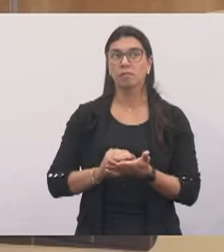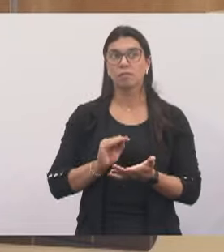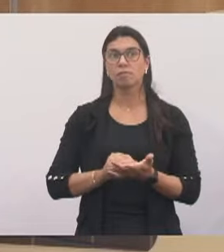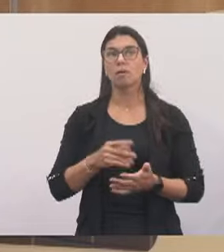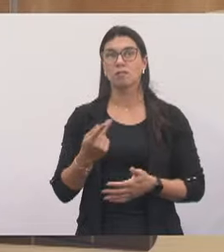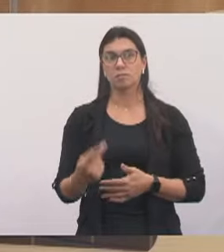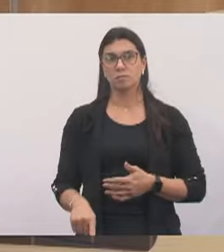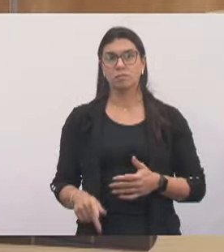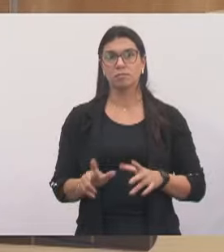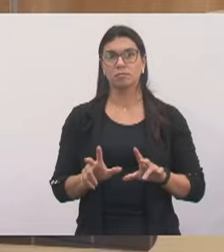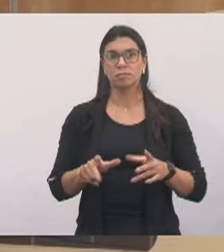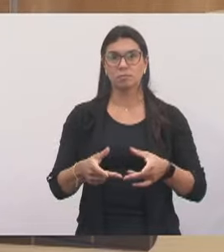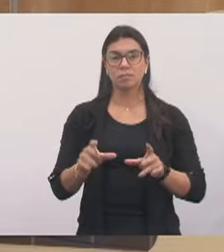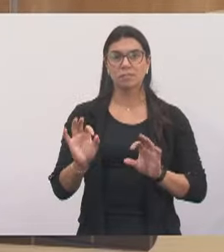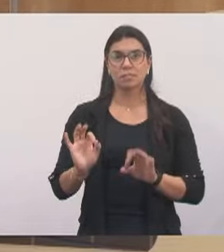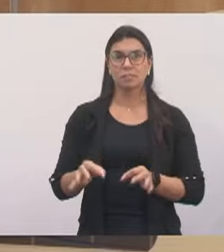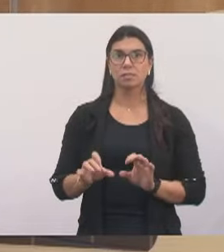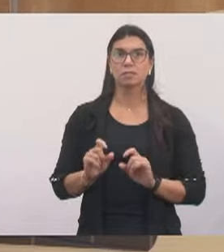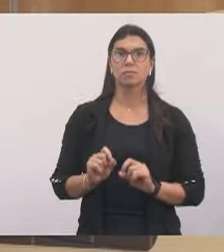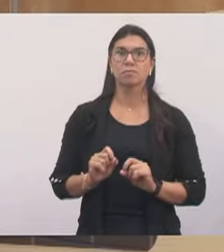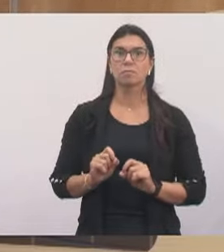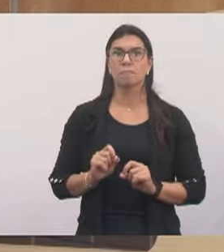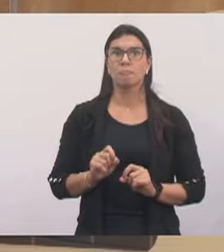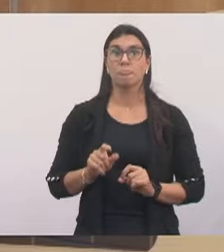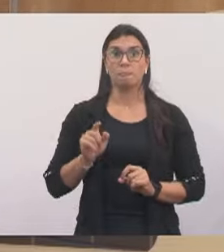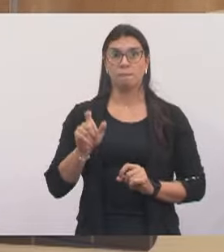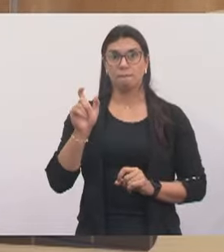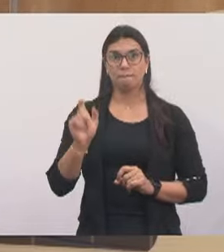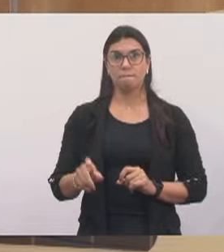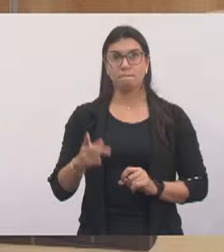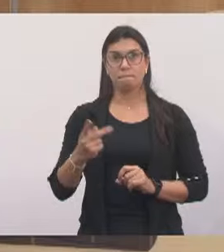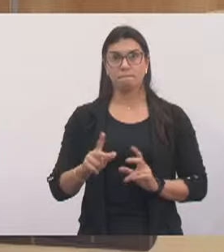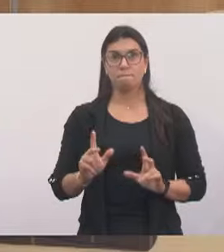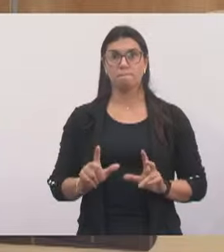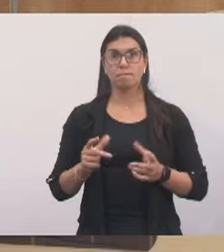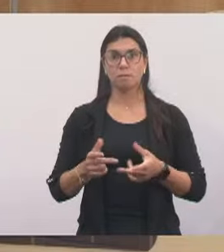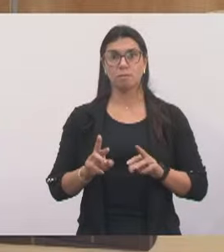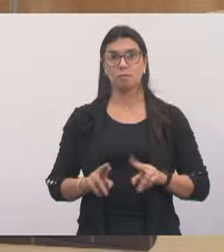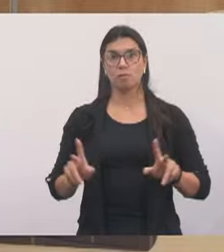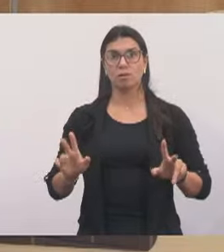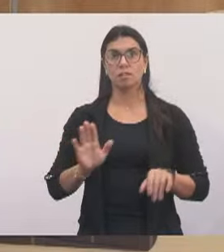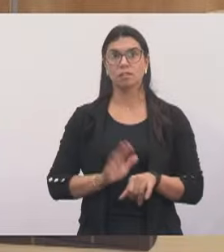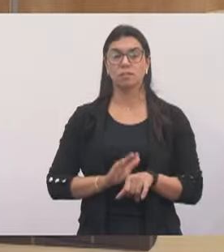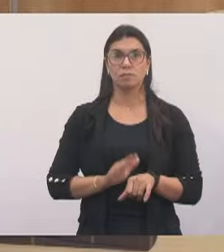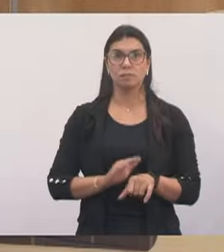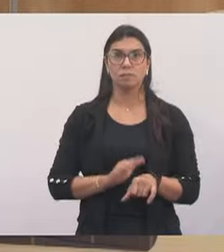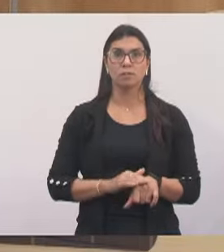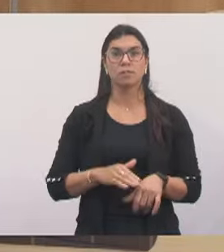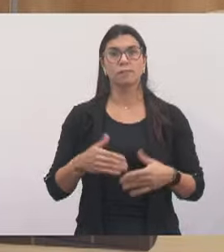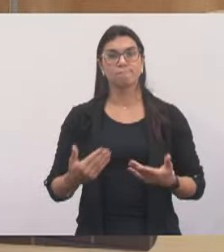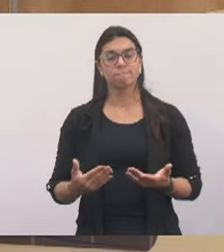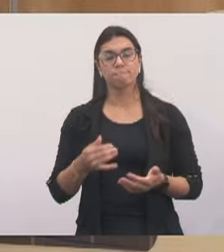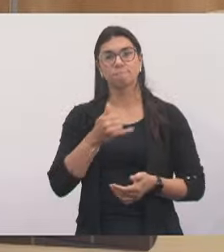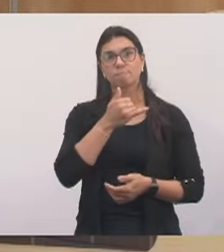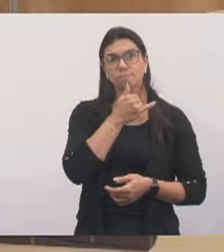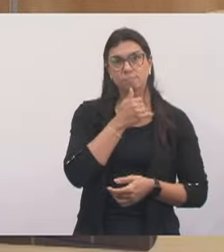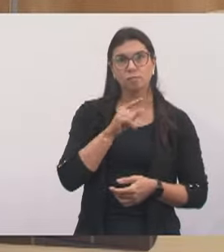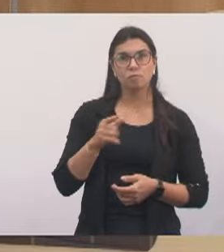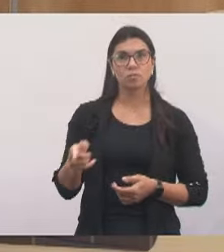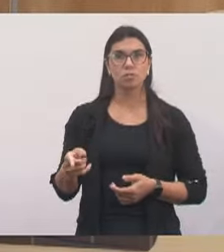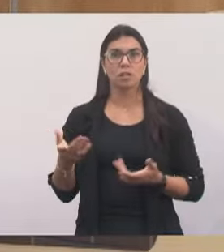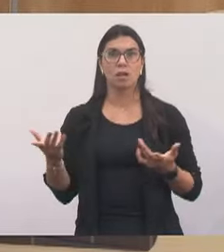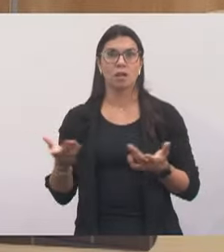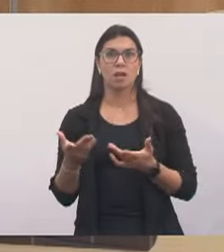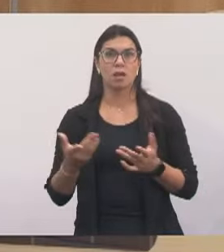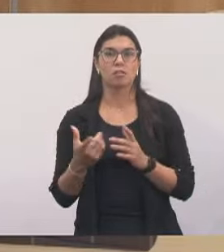tá? Pode ter certeza que você nessa casa fez a diferença, tá? Então, realmente é uma pena você estar